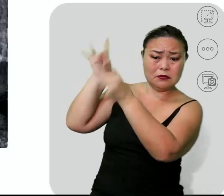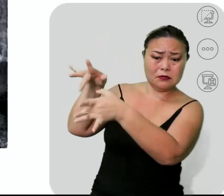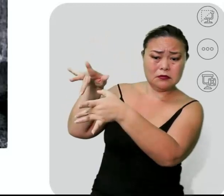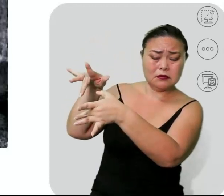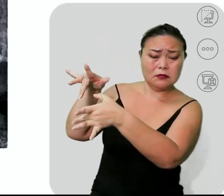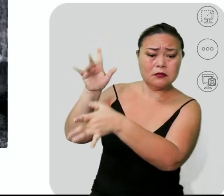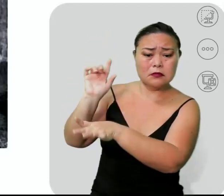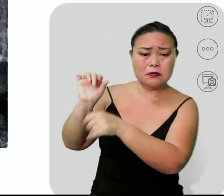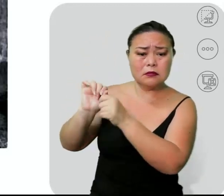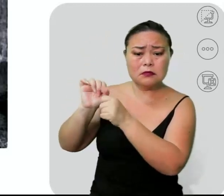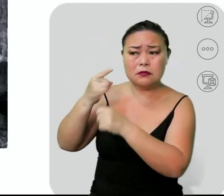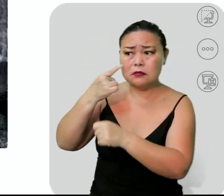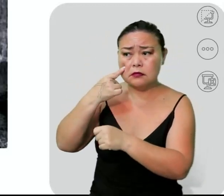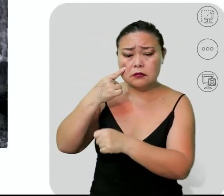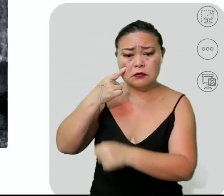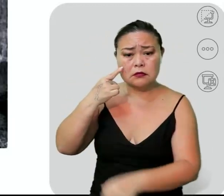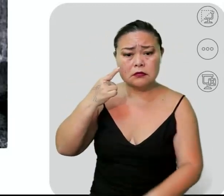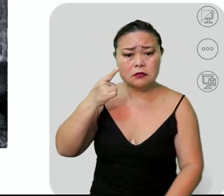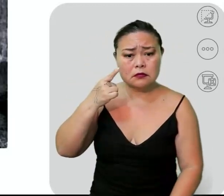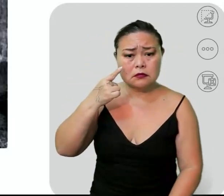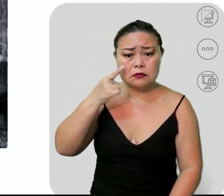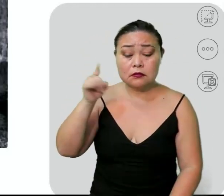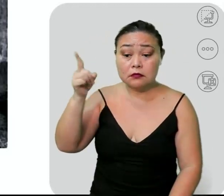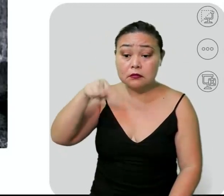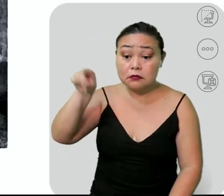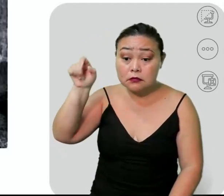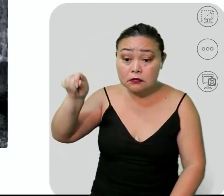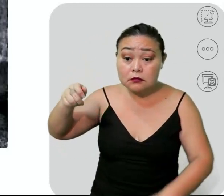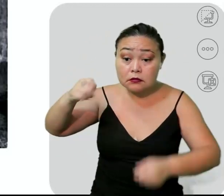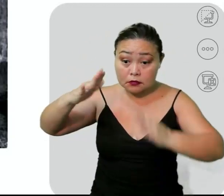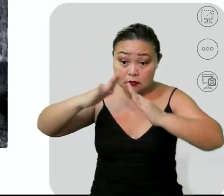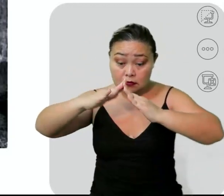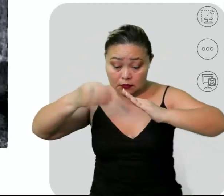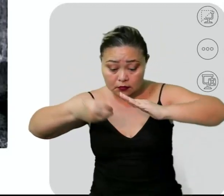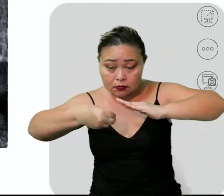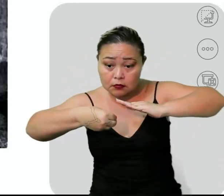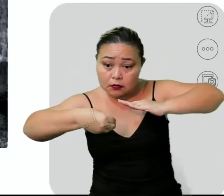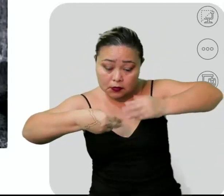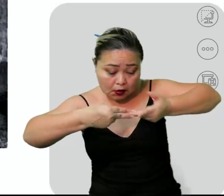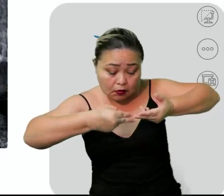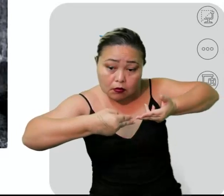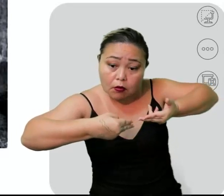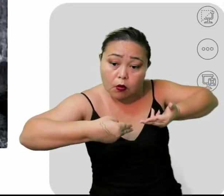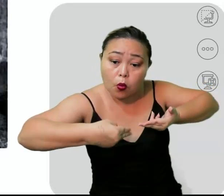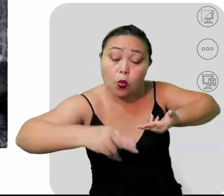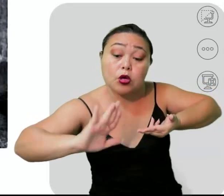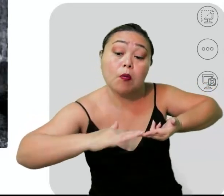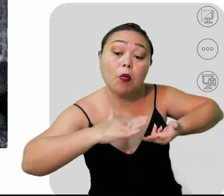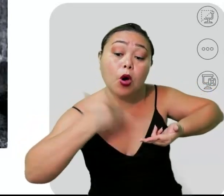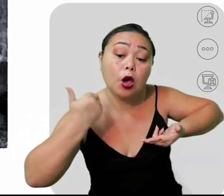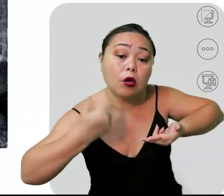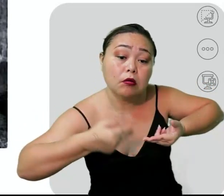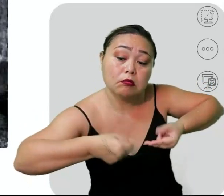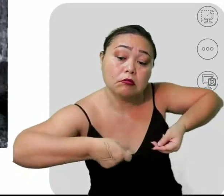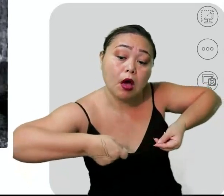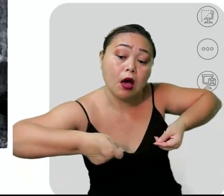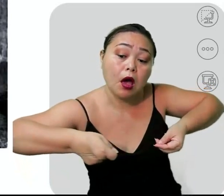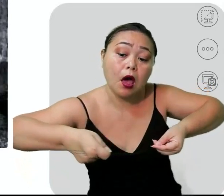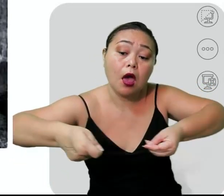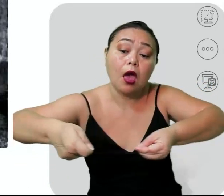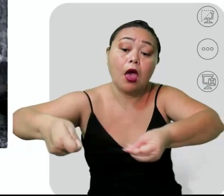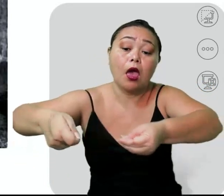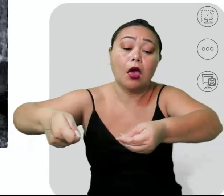Observe que aqui estão tirando da casa a pessoa que já veio a óbito.